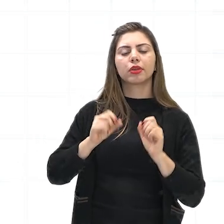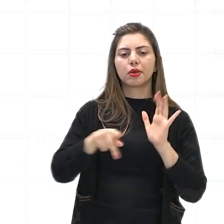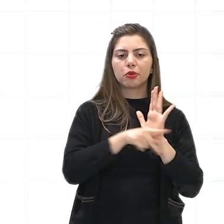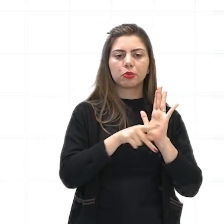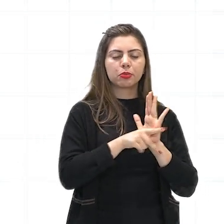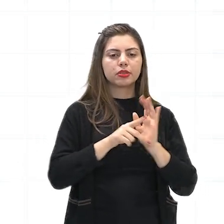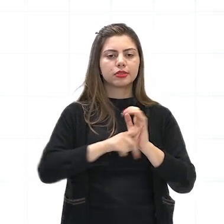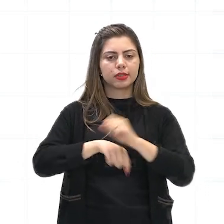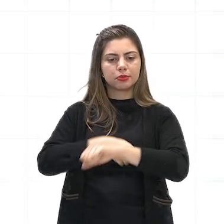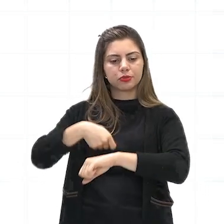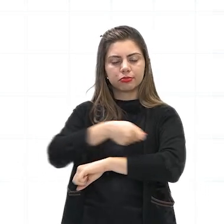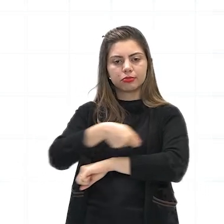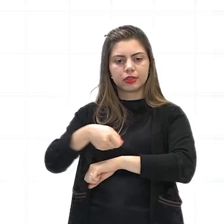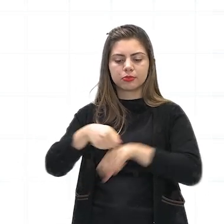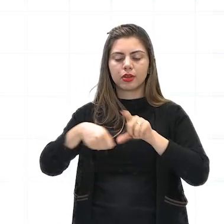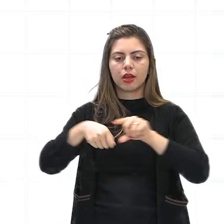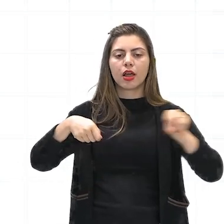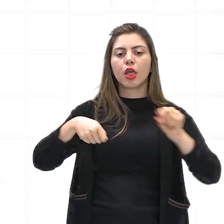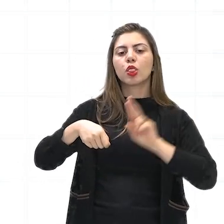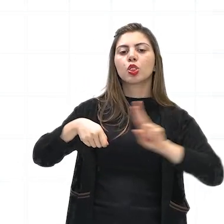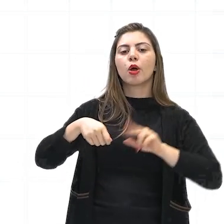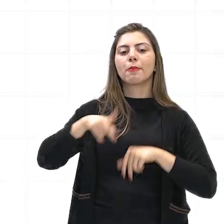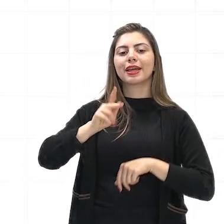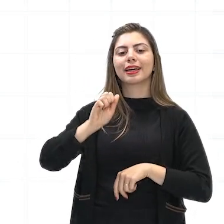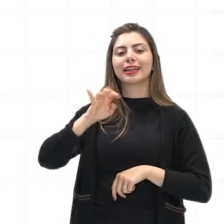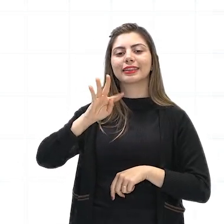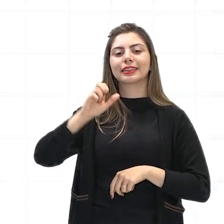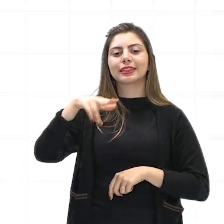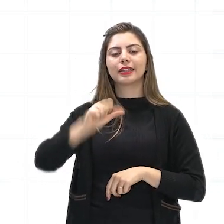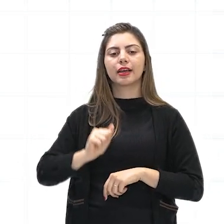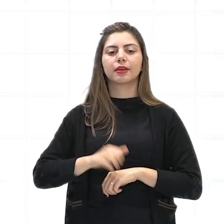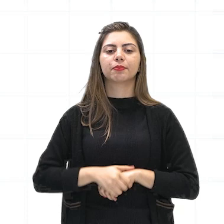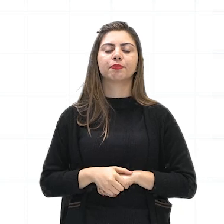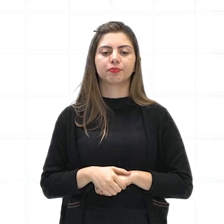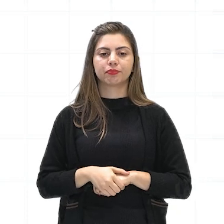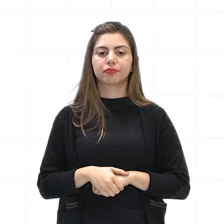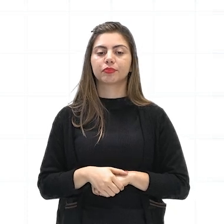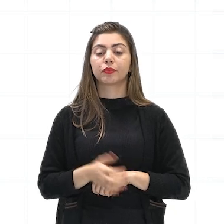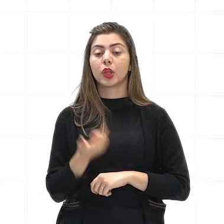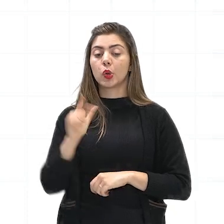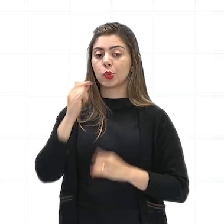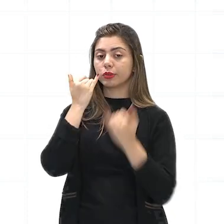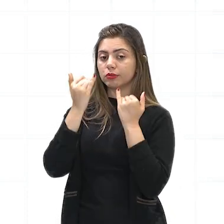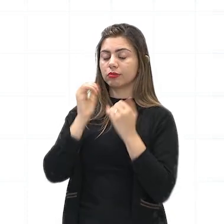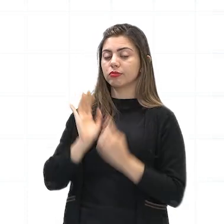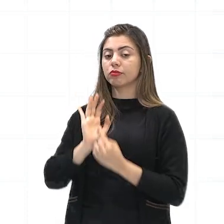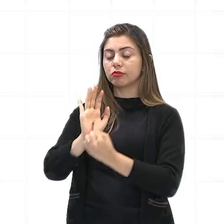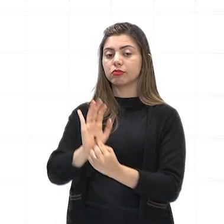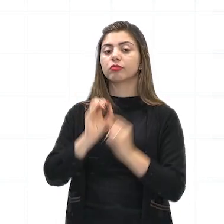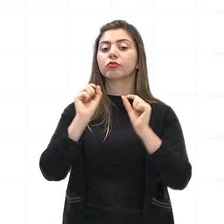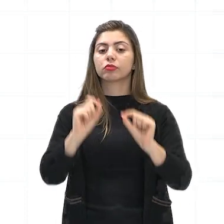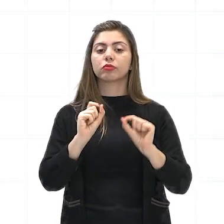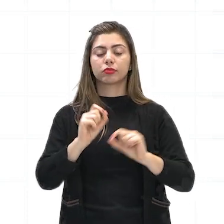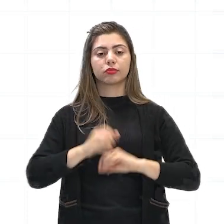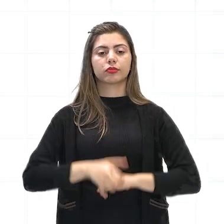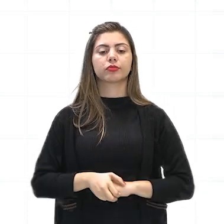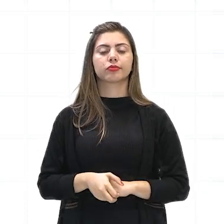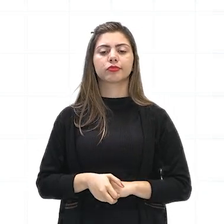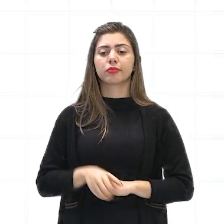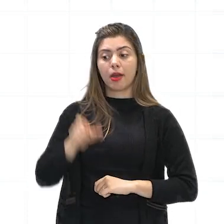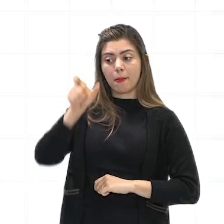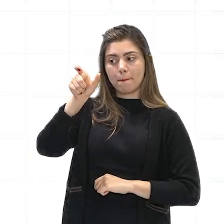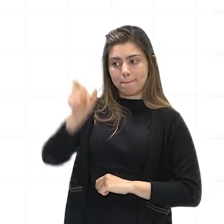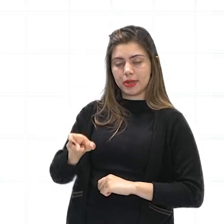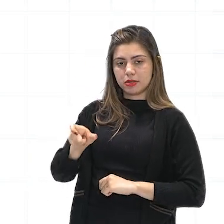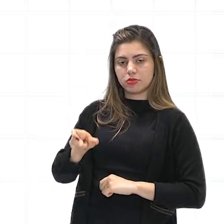da espada, conhecida como katana. Uma outra informação que eu trouxe para vocês é que o atleta,